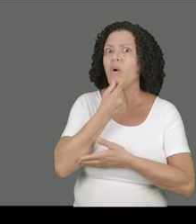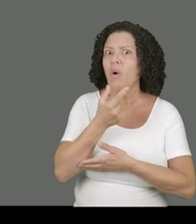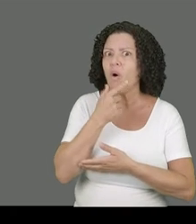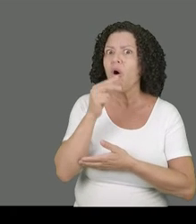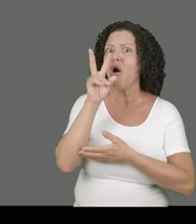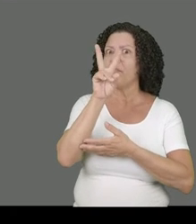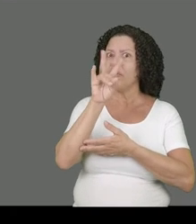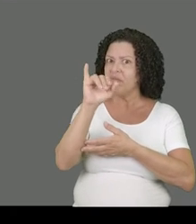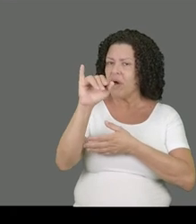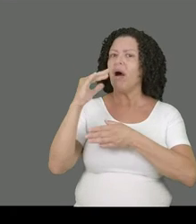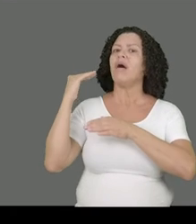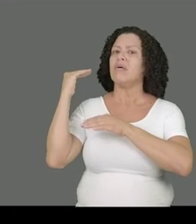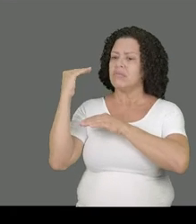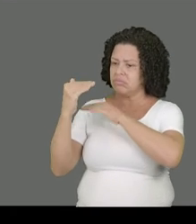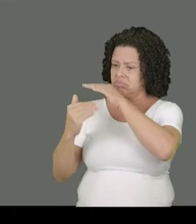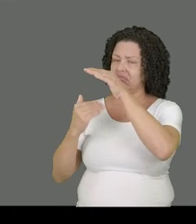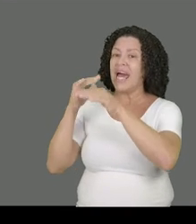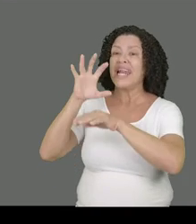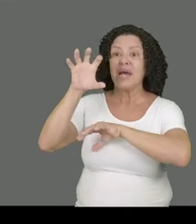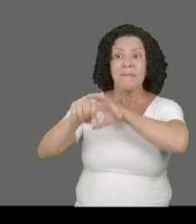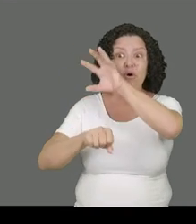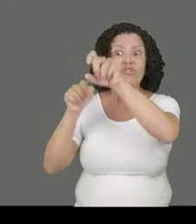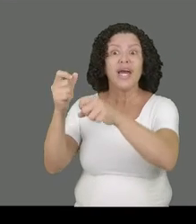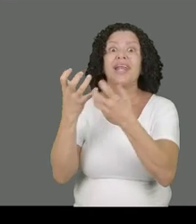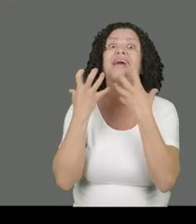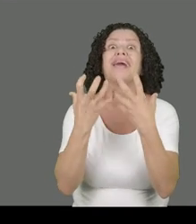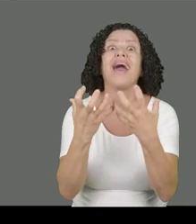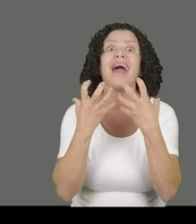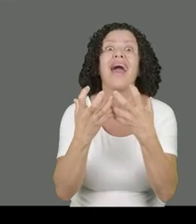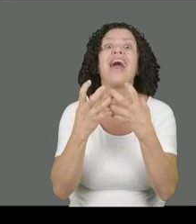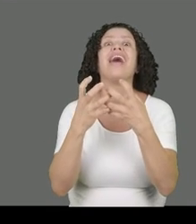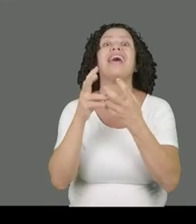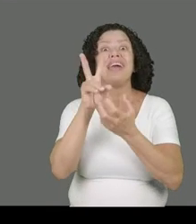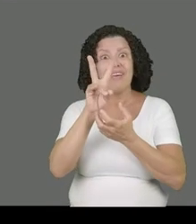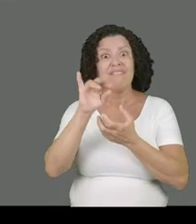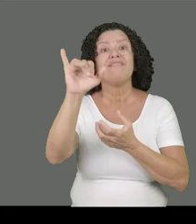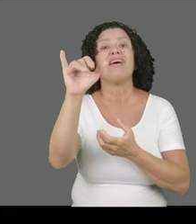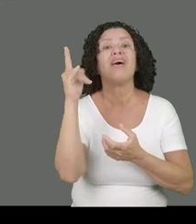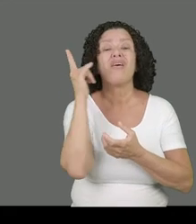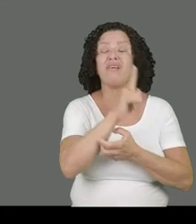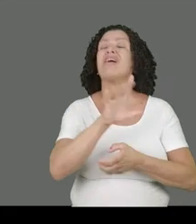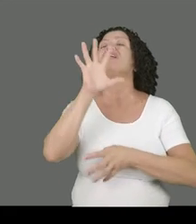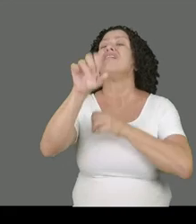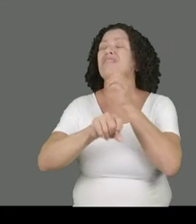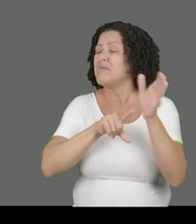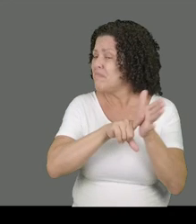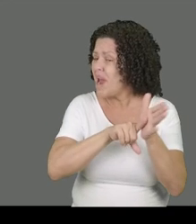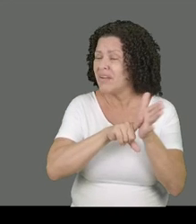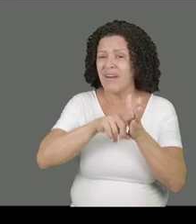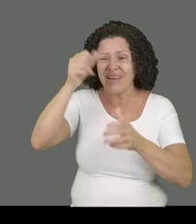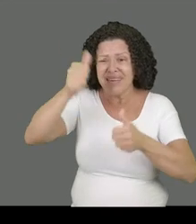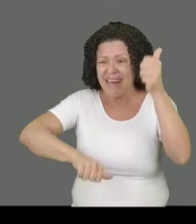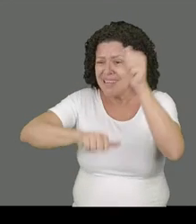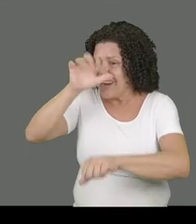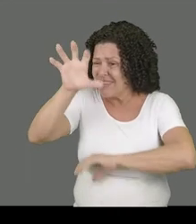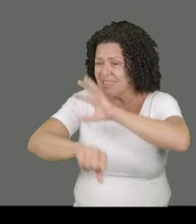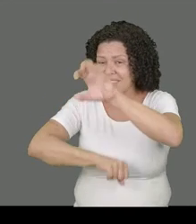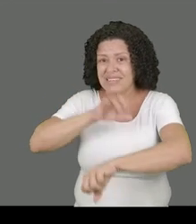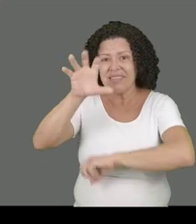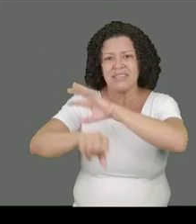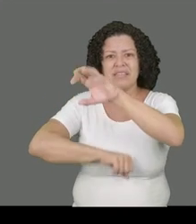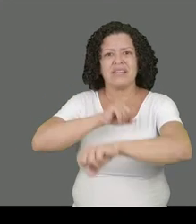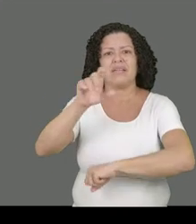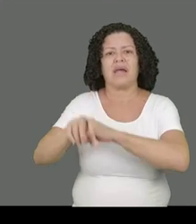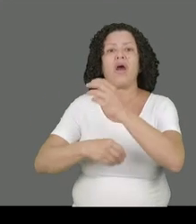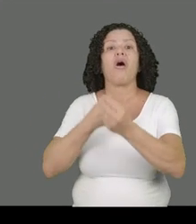Evangelho, o homem vai progredir e ele busca, ele quer o melhor e ele vai buscar, ele vai pesquisar e ele